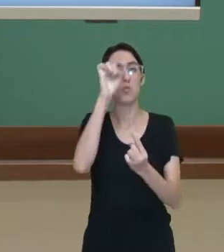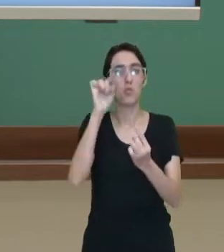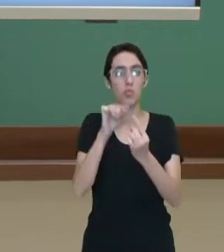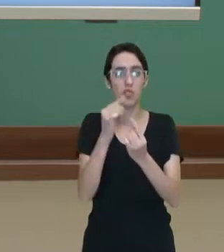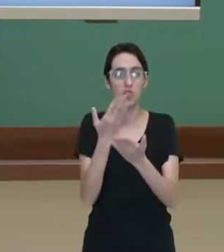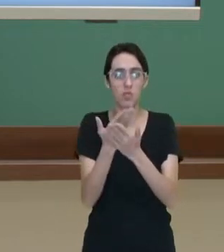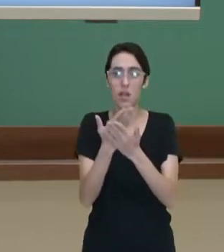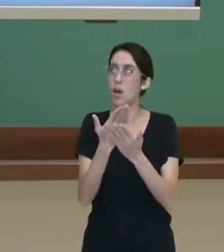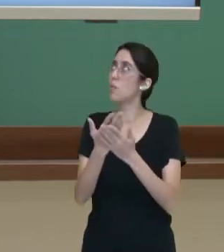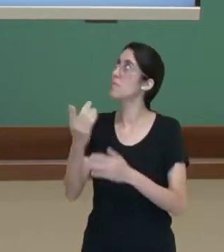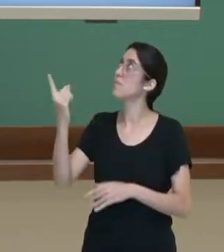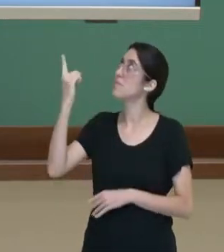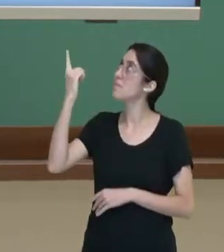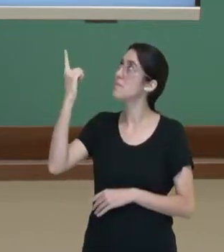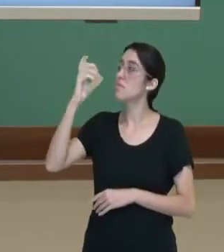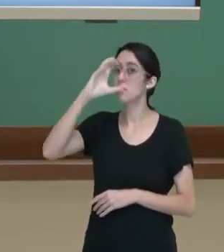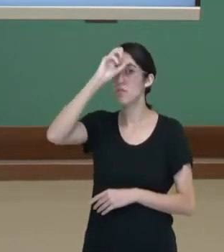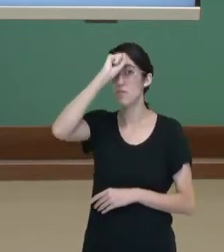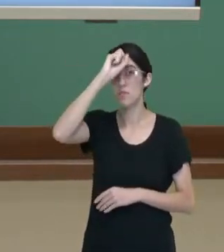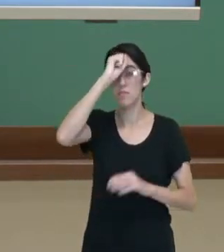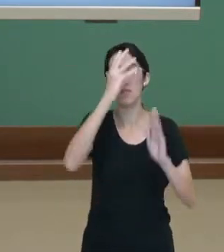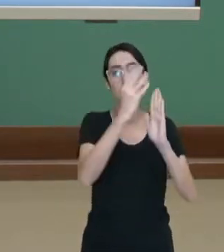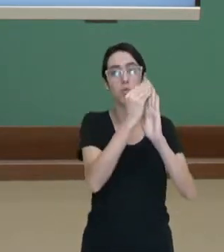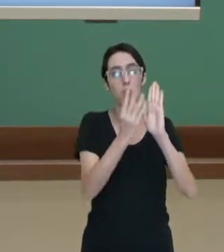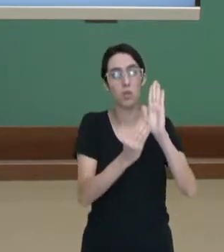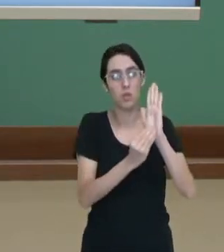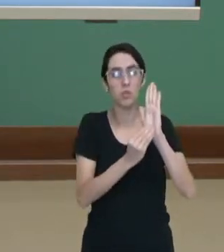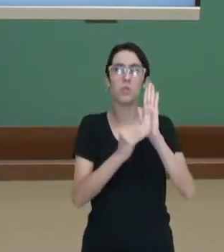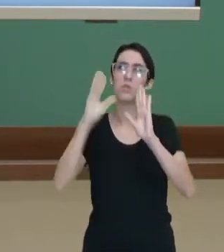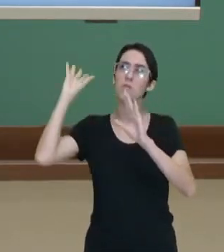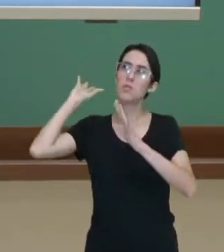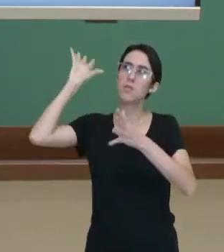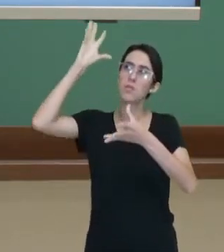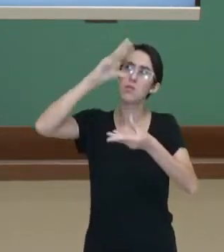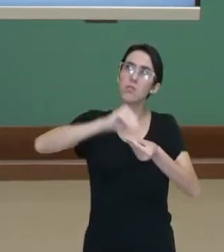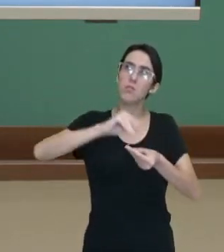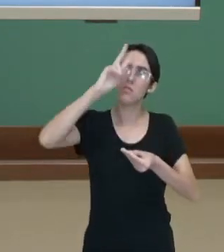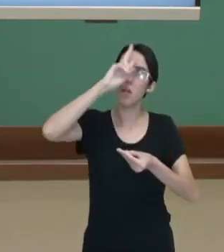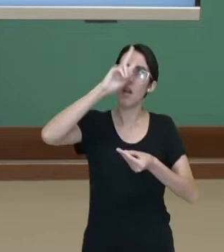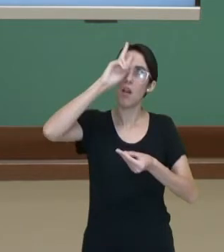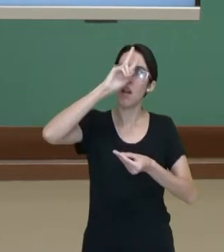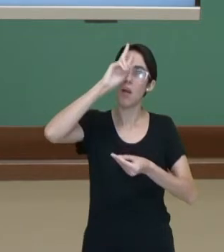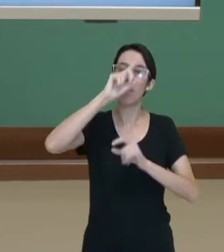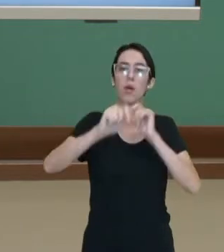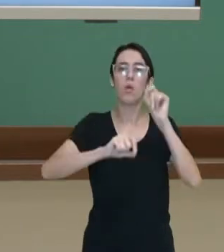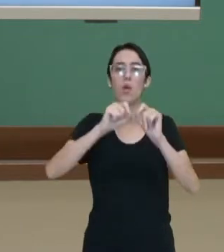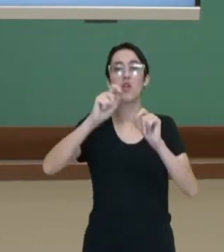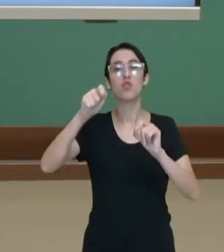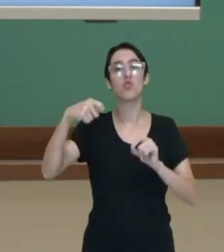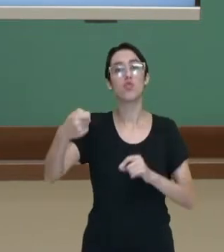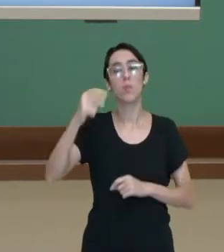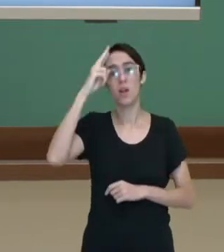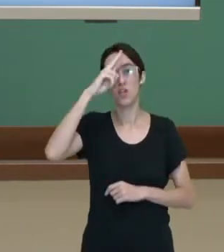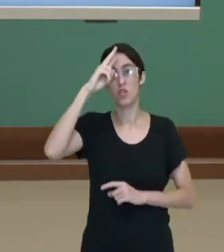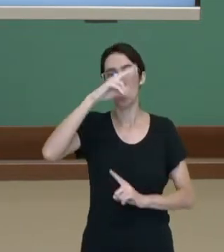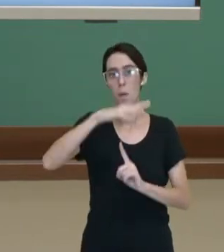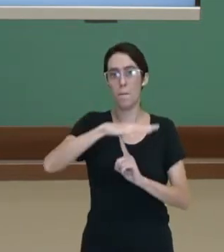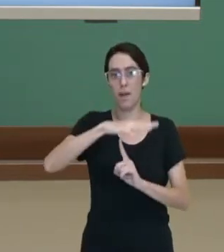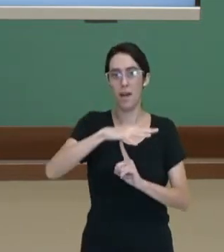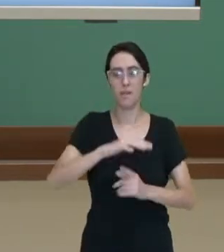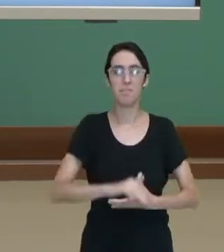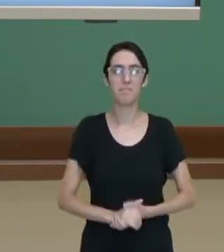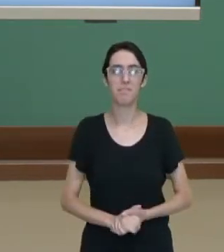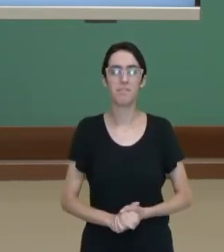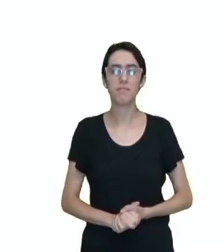objetivo: solidificar os conteúdos trabalhados a partir da história do Paraná, né? Pessoal, olha só,